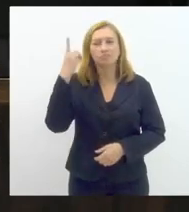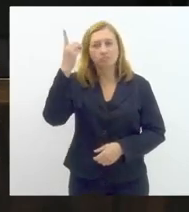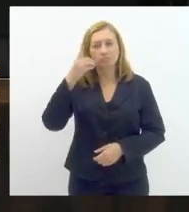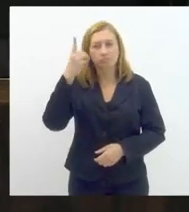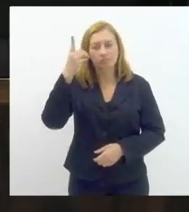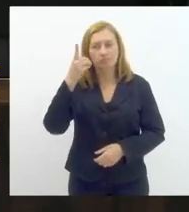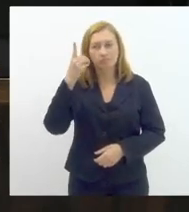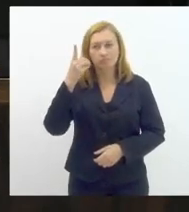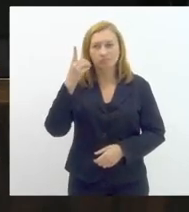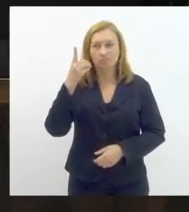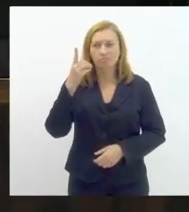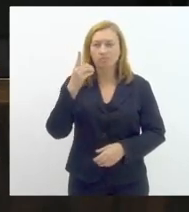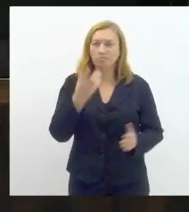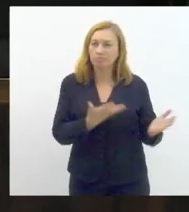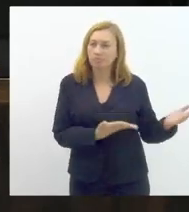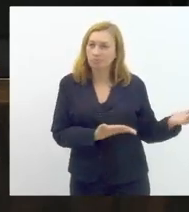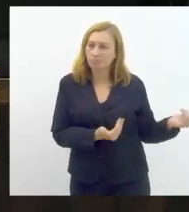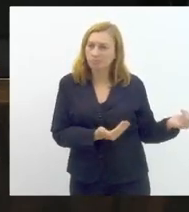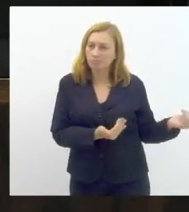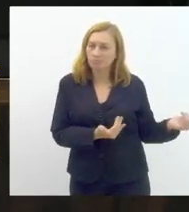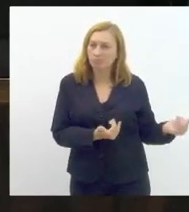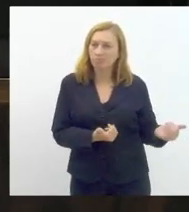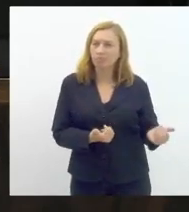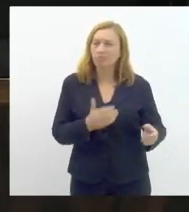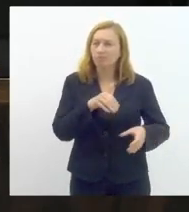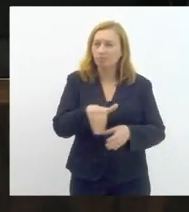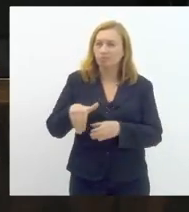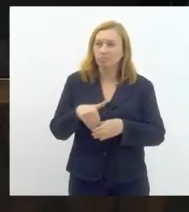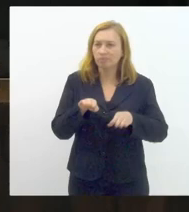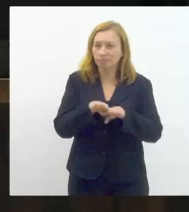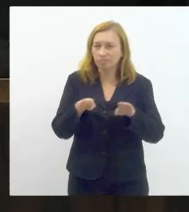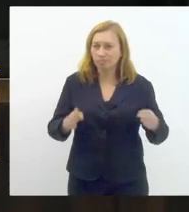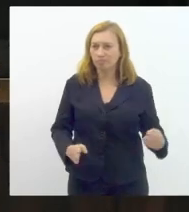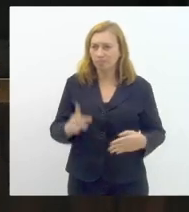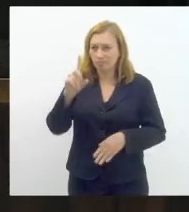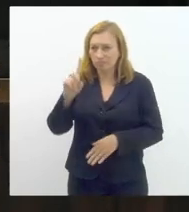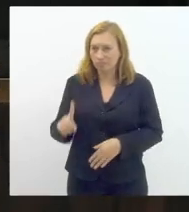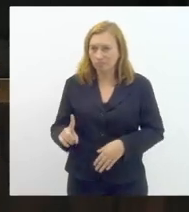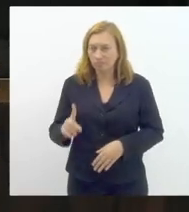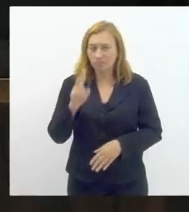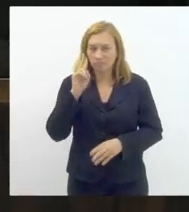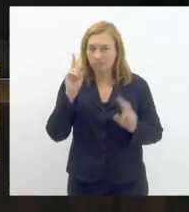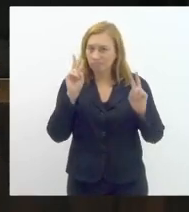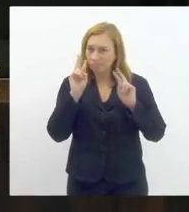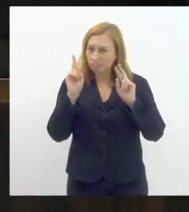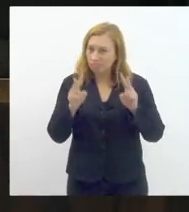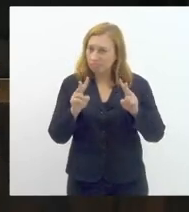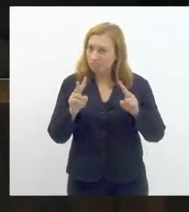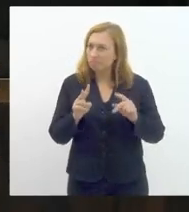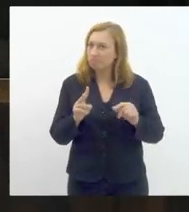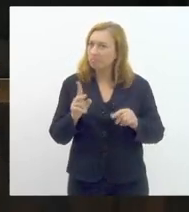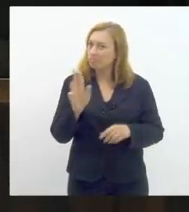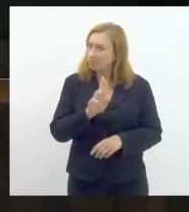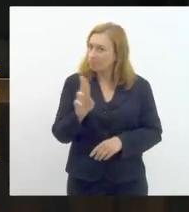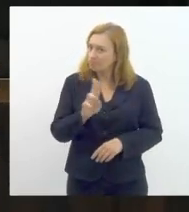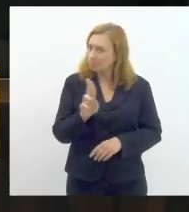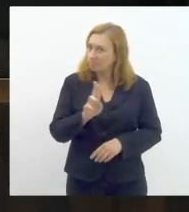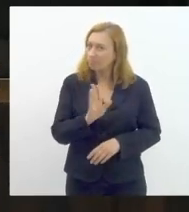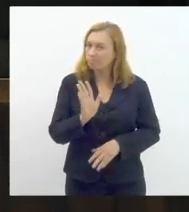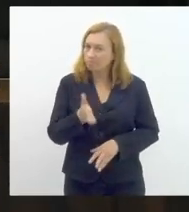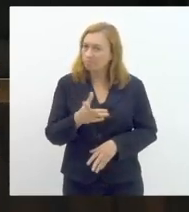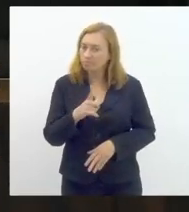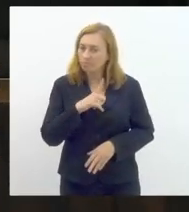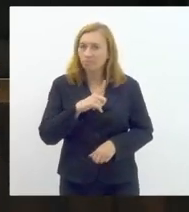que estão concorrendo à eleição da mesa diretora. Então, prestem atenção bem no nome. Vocês já